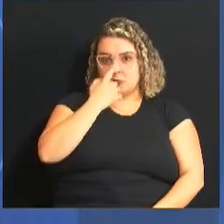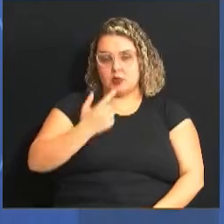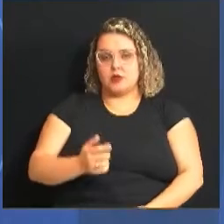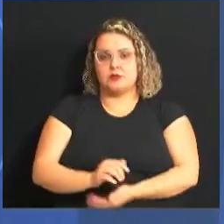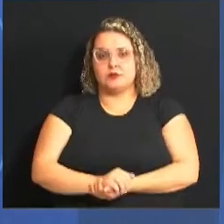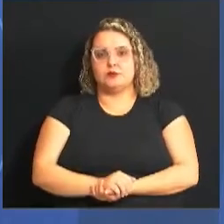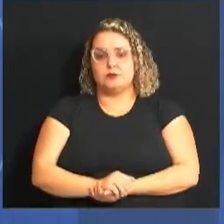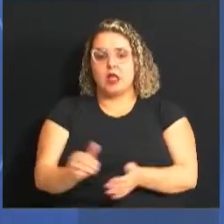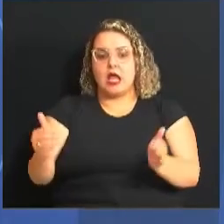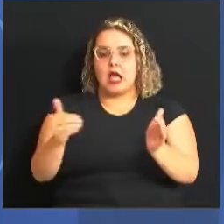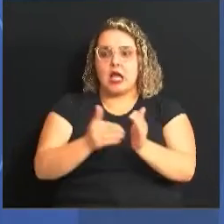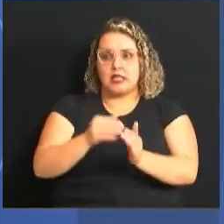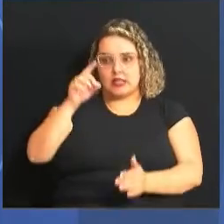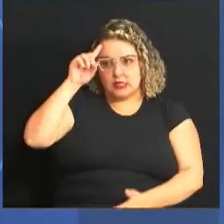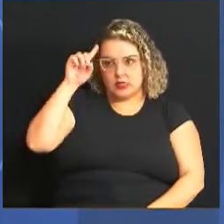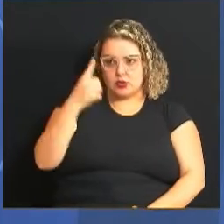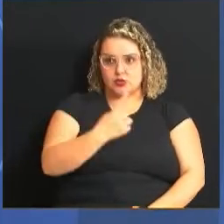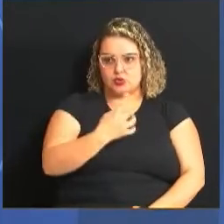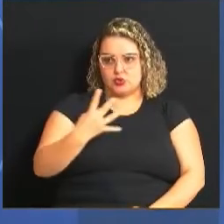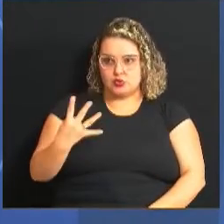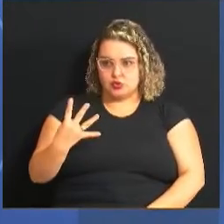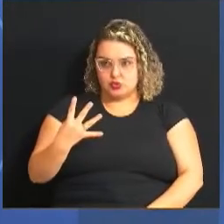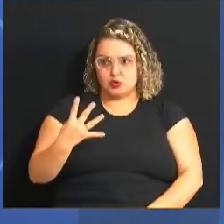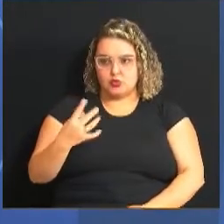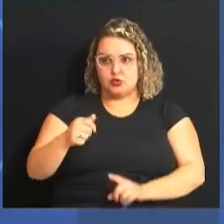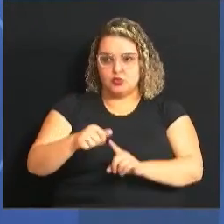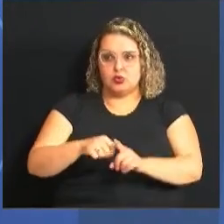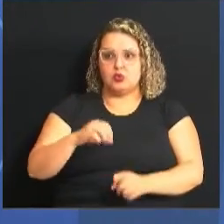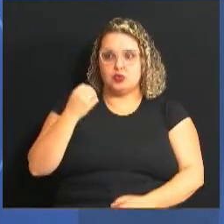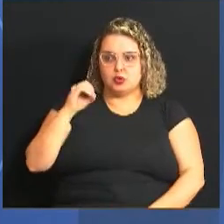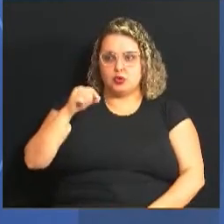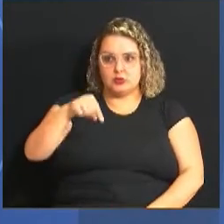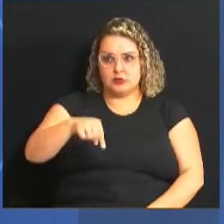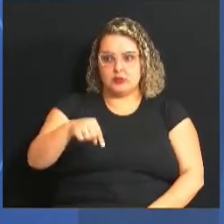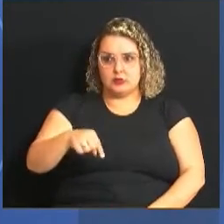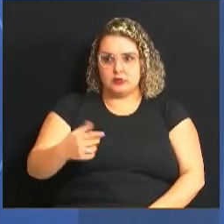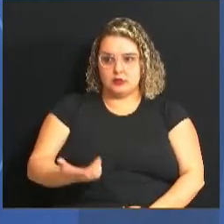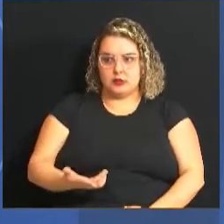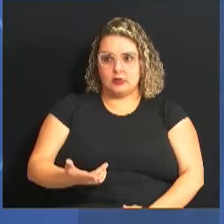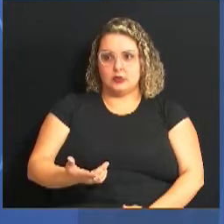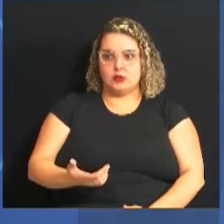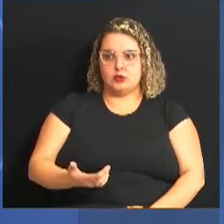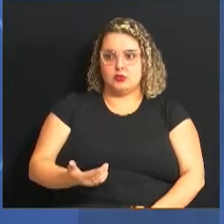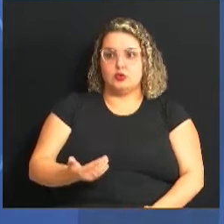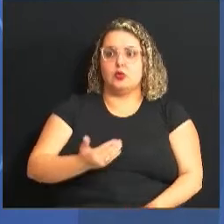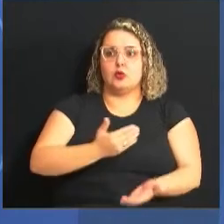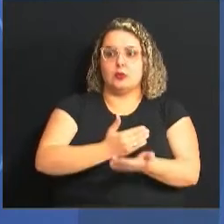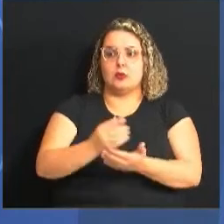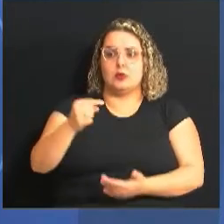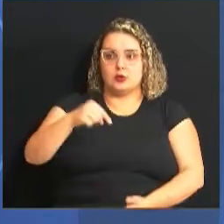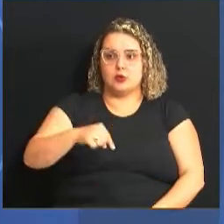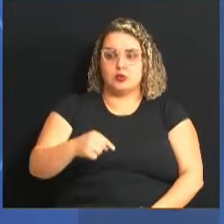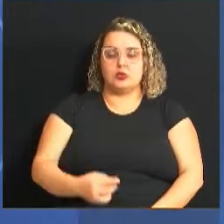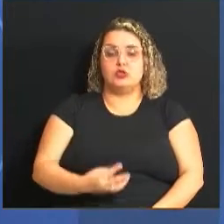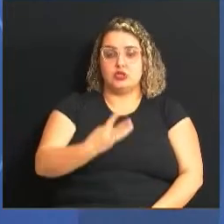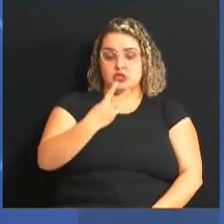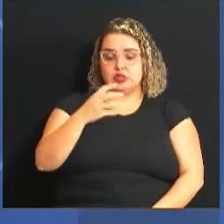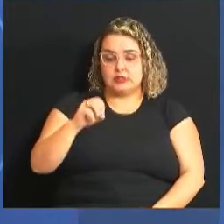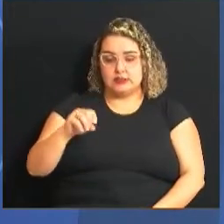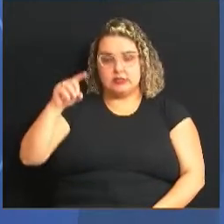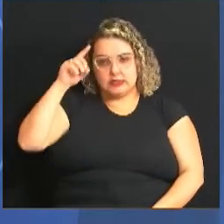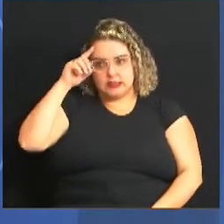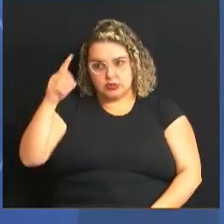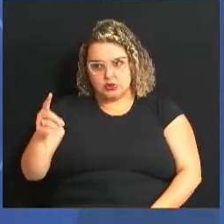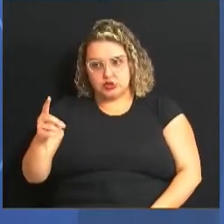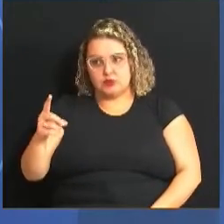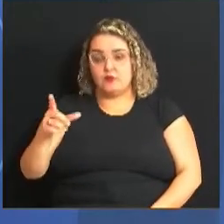o dia 14 de outubro, agora, então a previsão a partir de hoje é de 30 dias. A gente vai